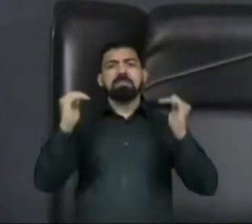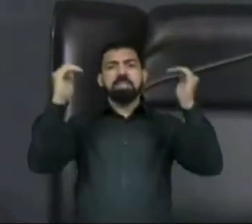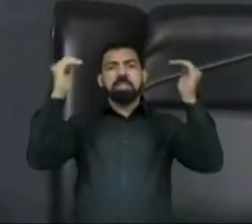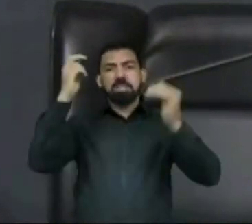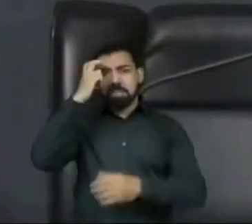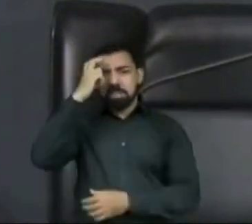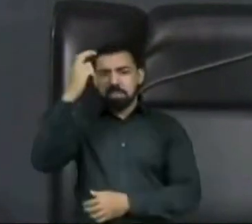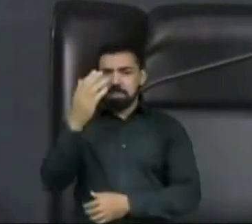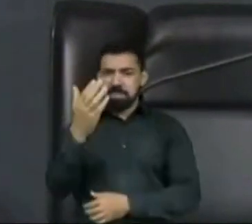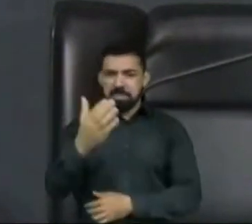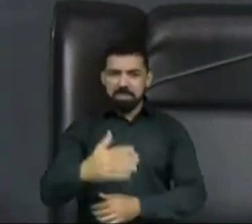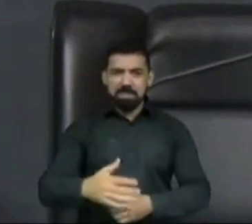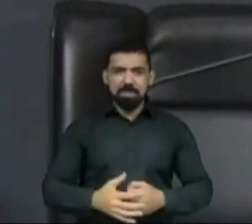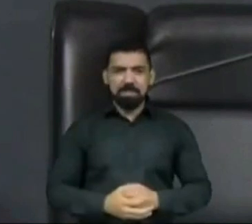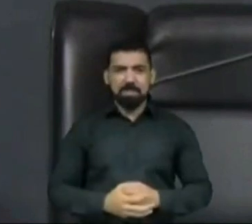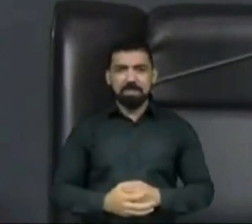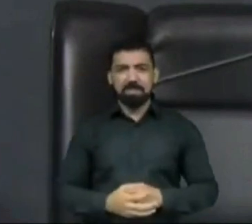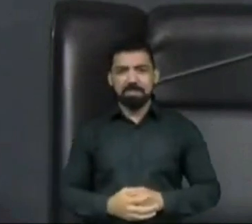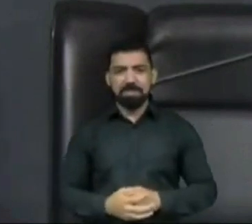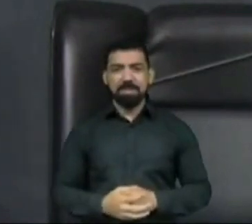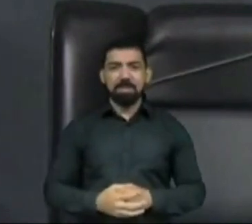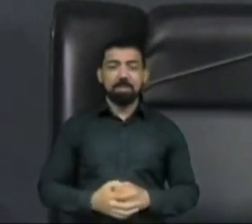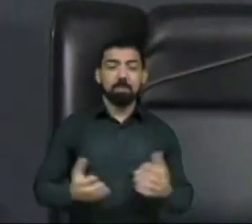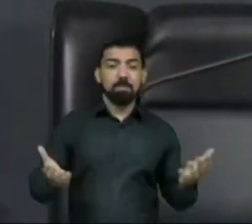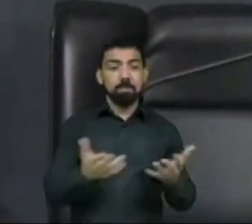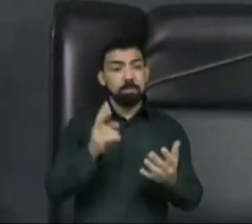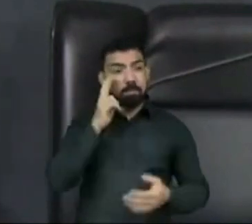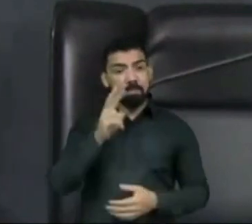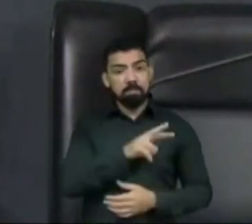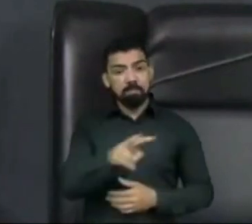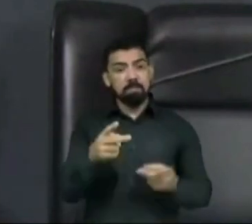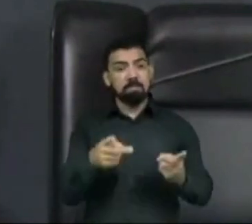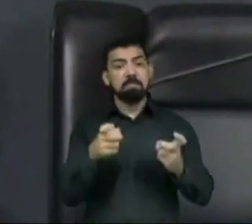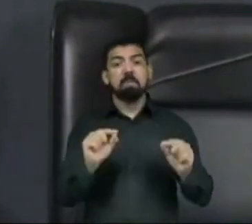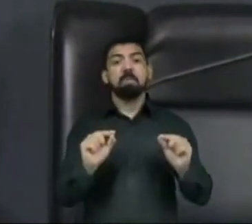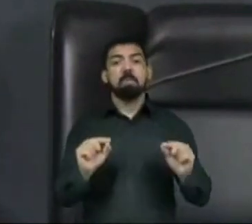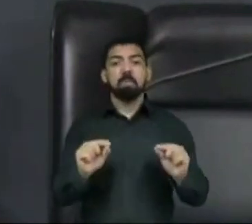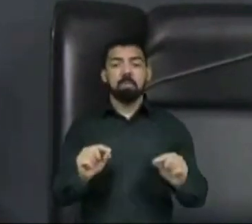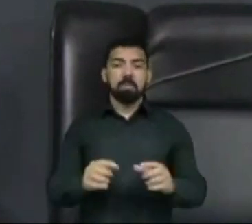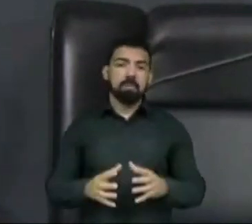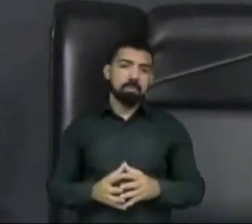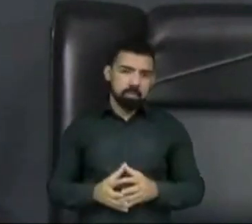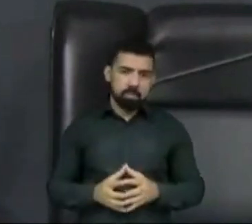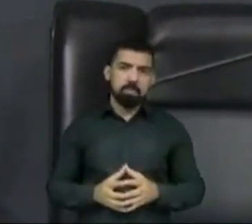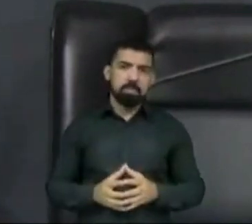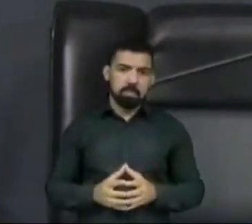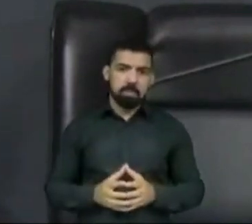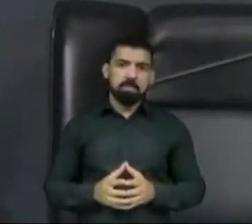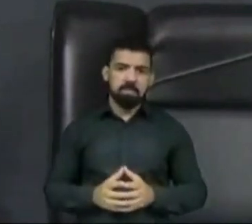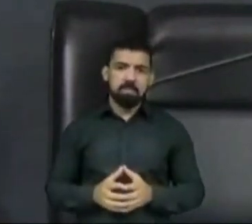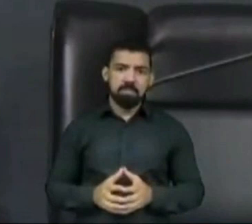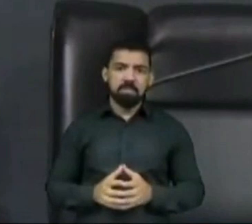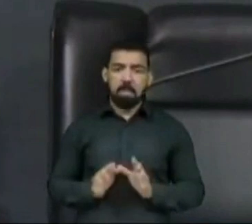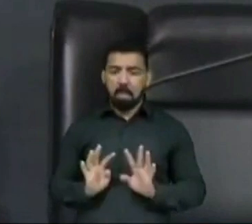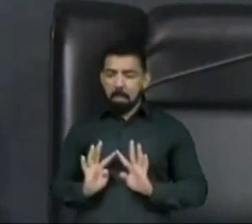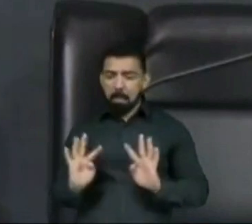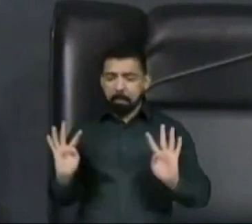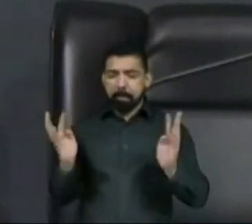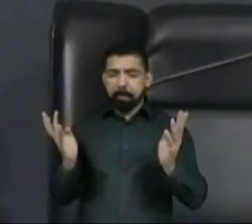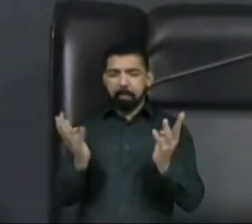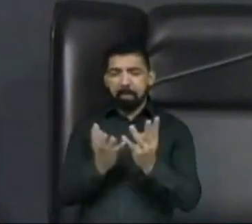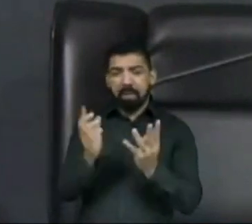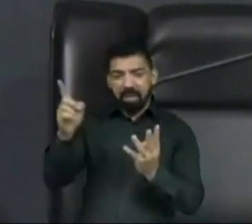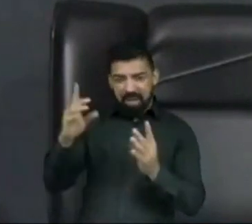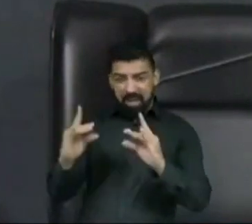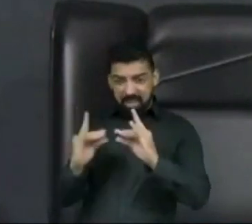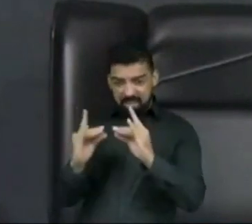Hoje nós olhamos e percebemos que a lógica do cercadinho ainda é